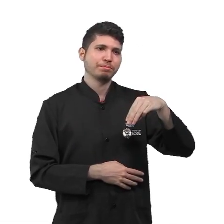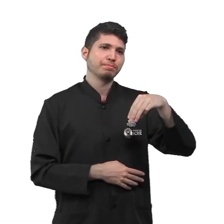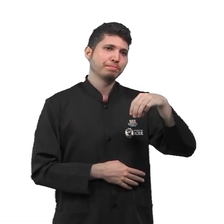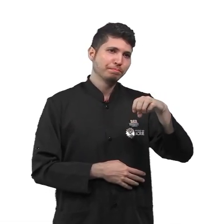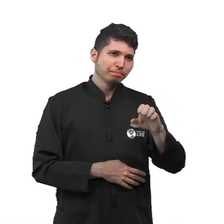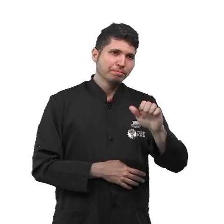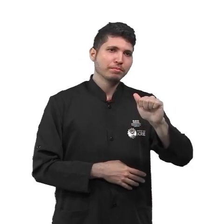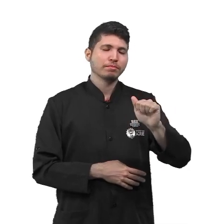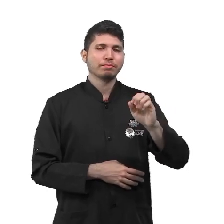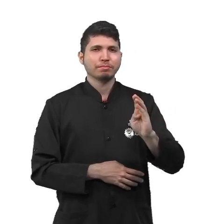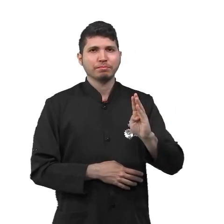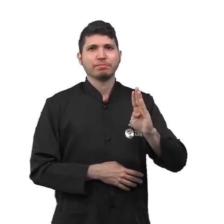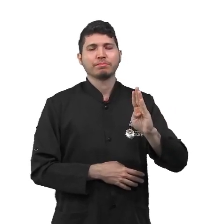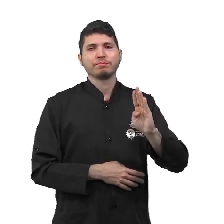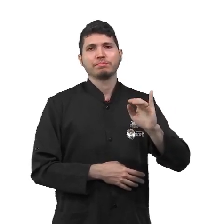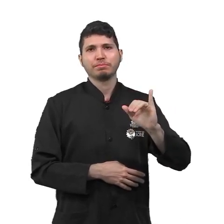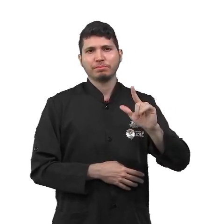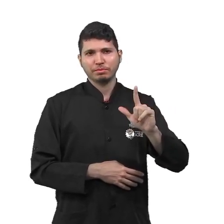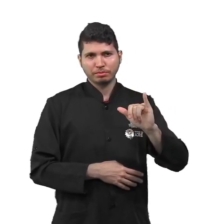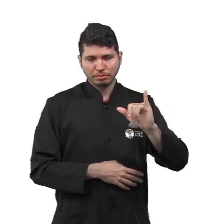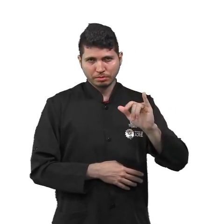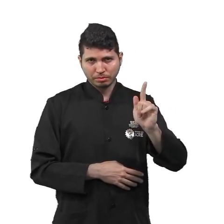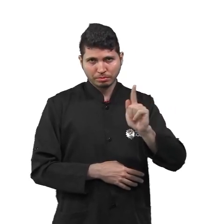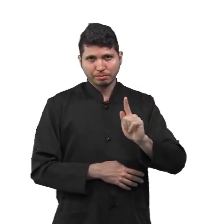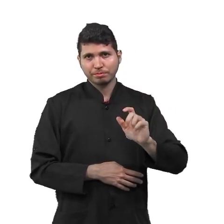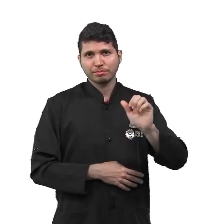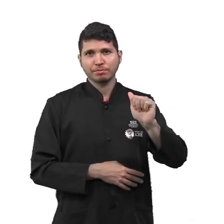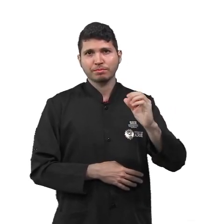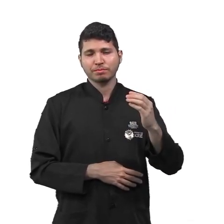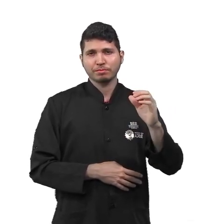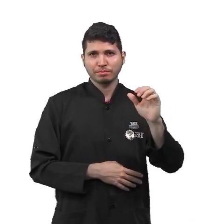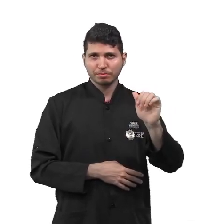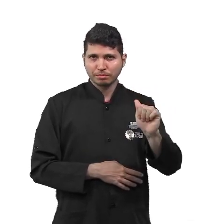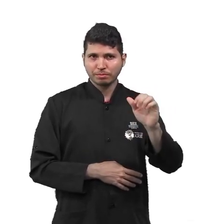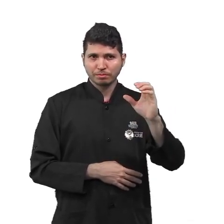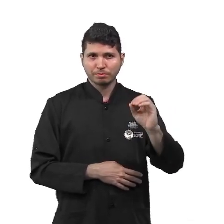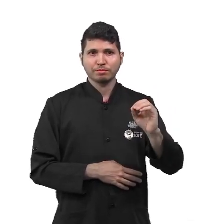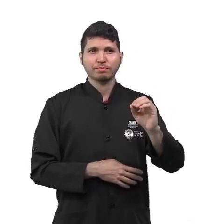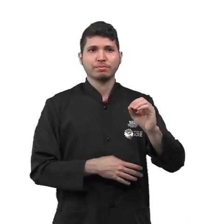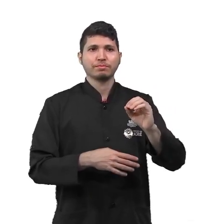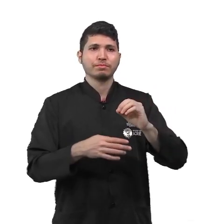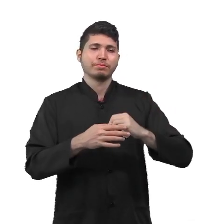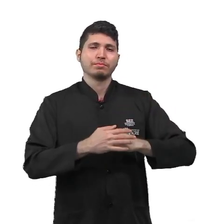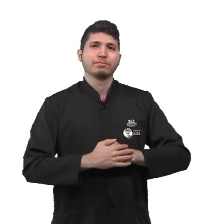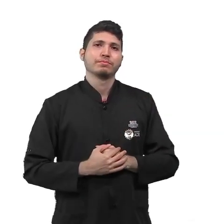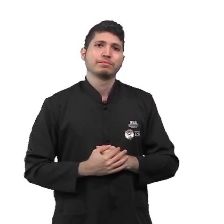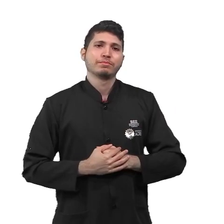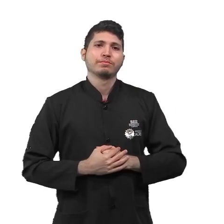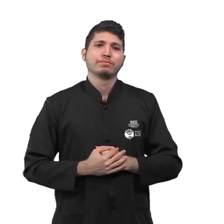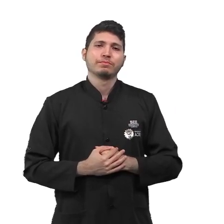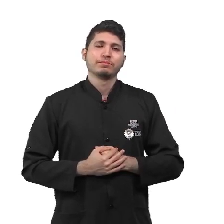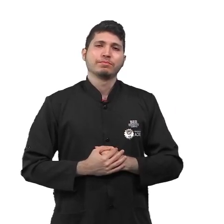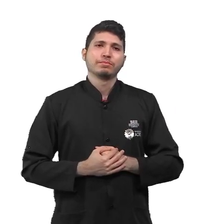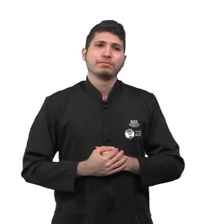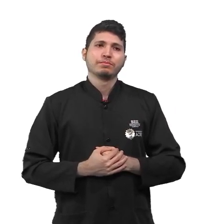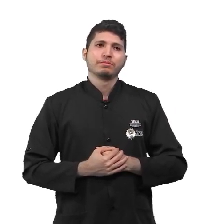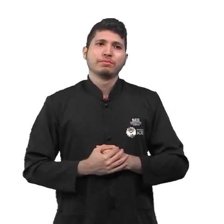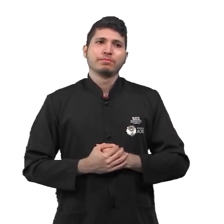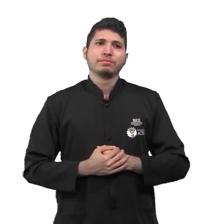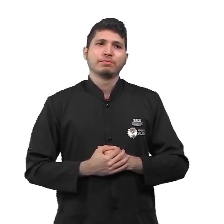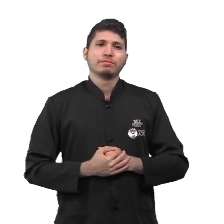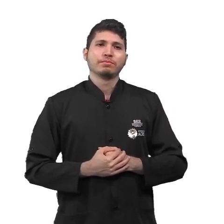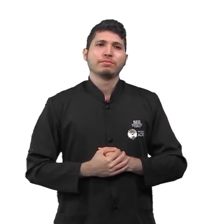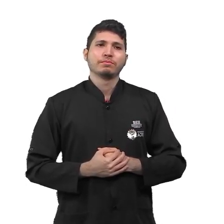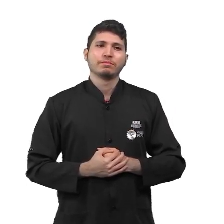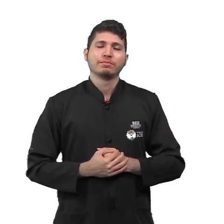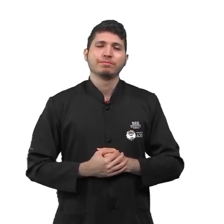e também ali como proteção ali do nosso ouvido através da cera de ouvido. Ela também faz